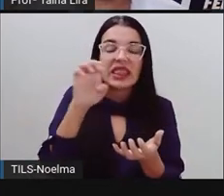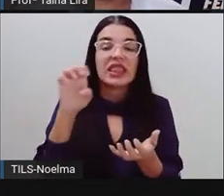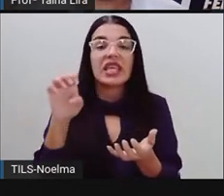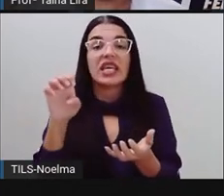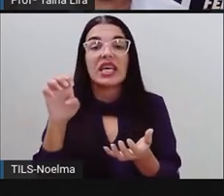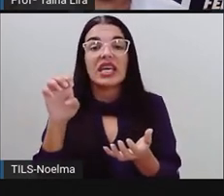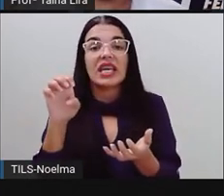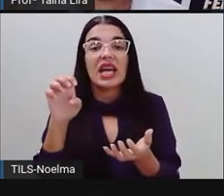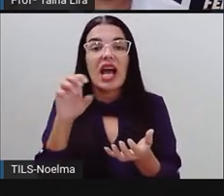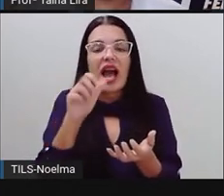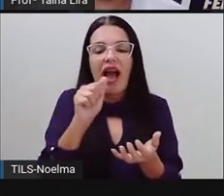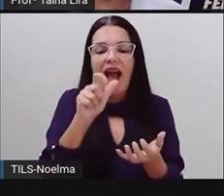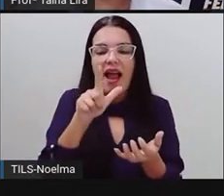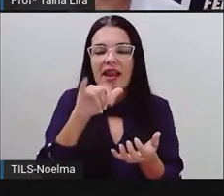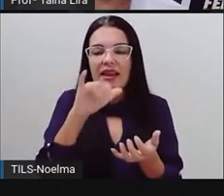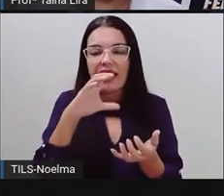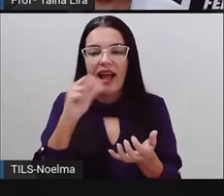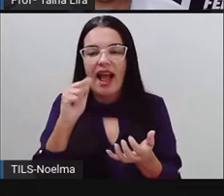ó